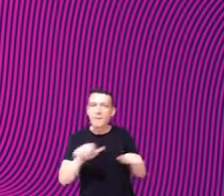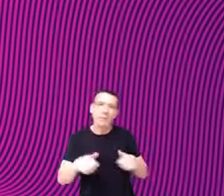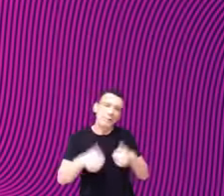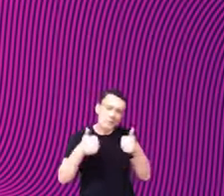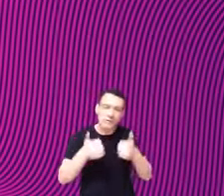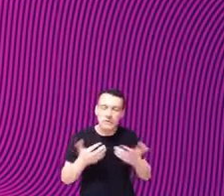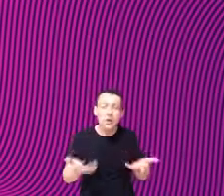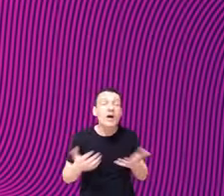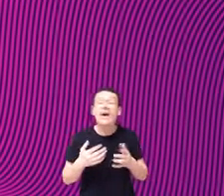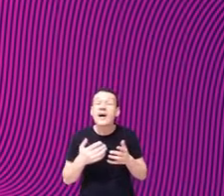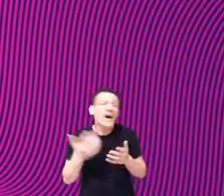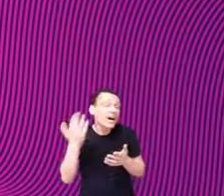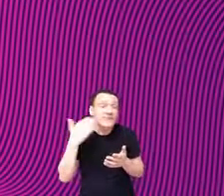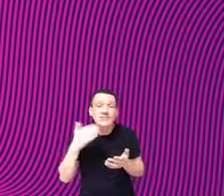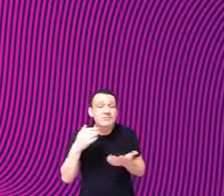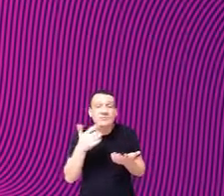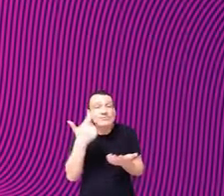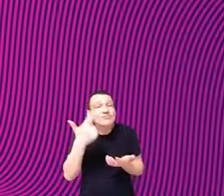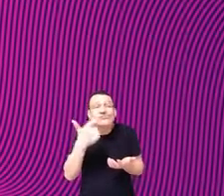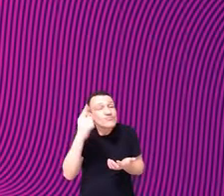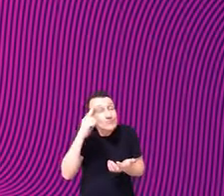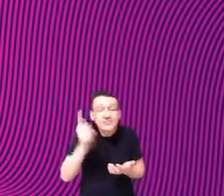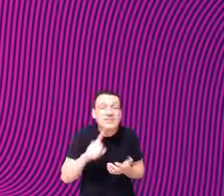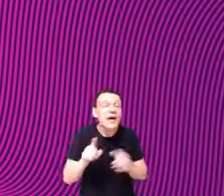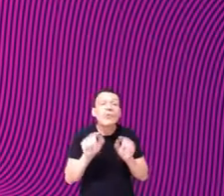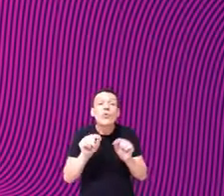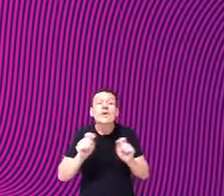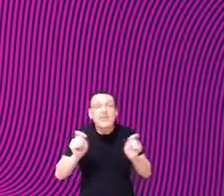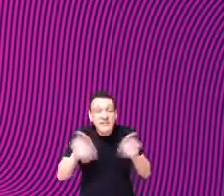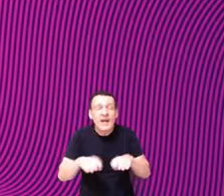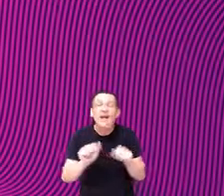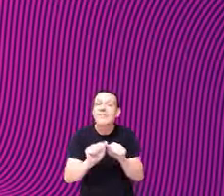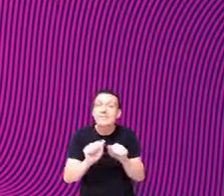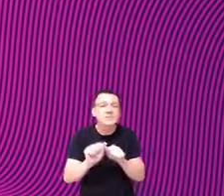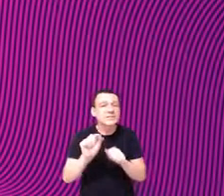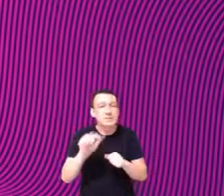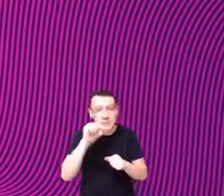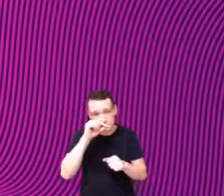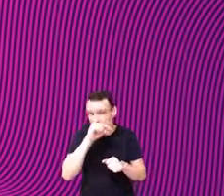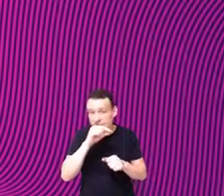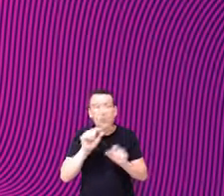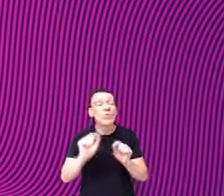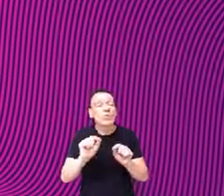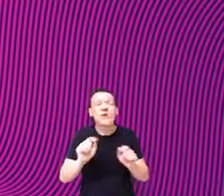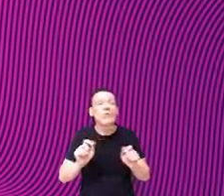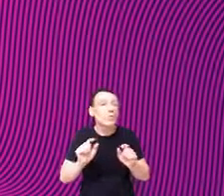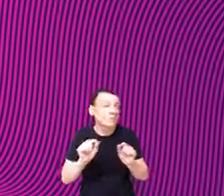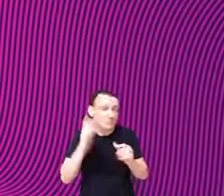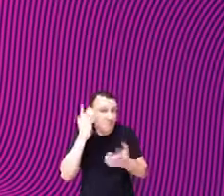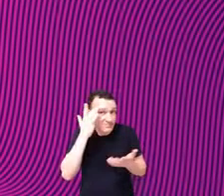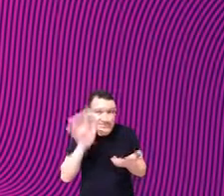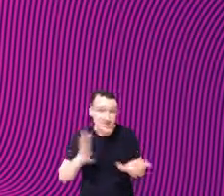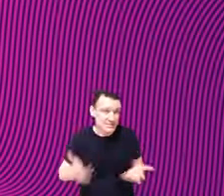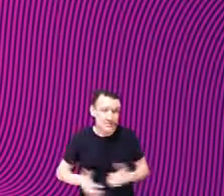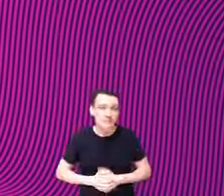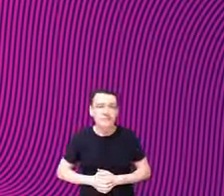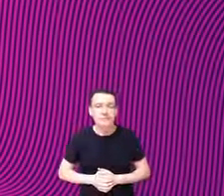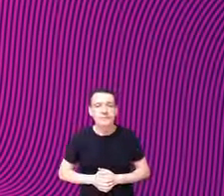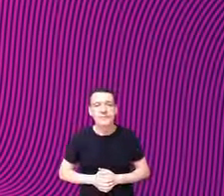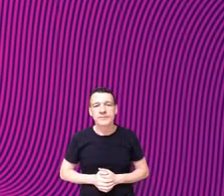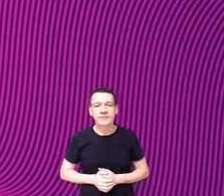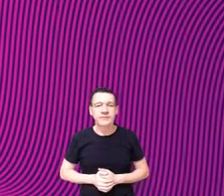fazer, né? Não estou falando de questões simples que nós já abordamos aqui, né? Mas, assim, naquele caso mais comum, né, um